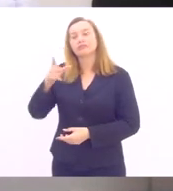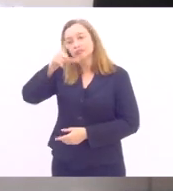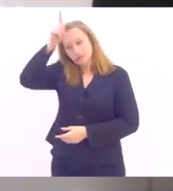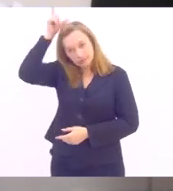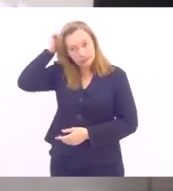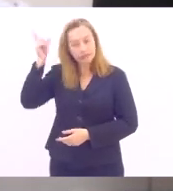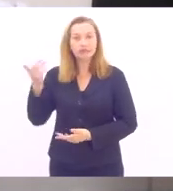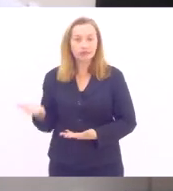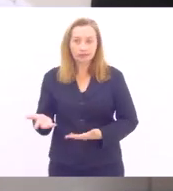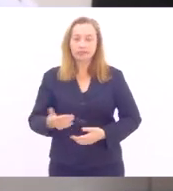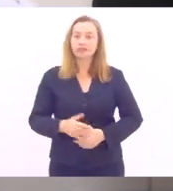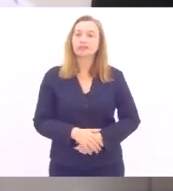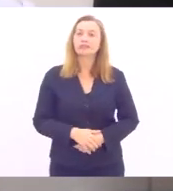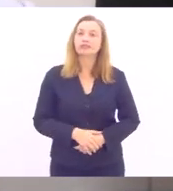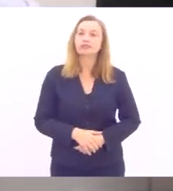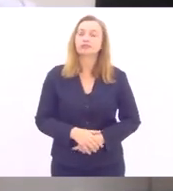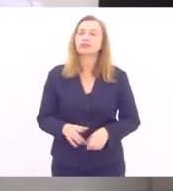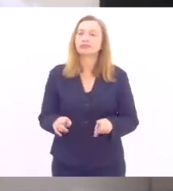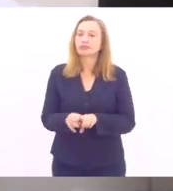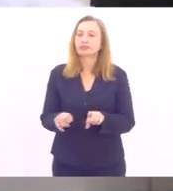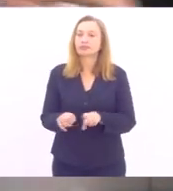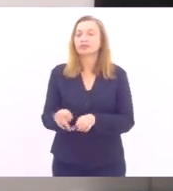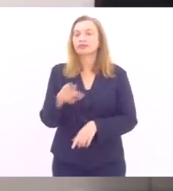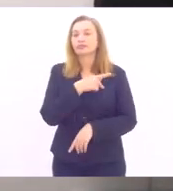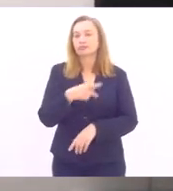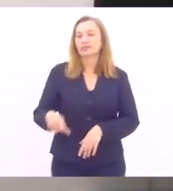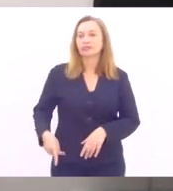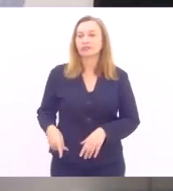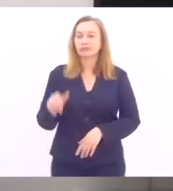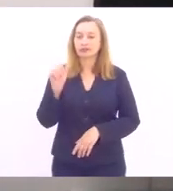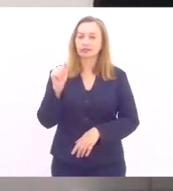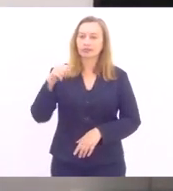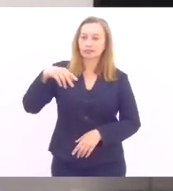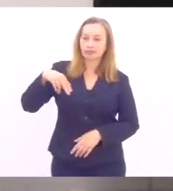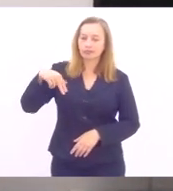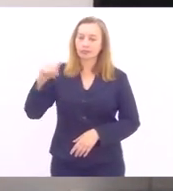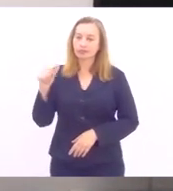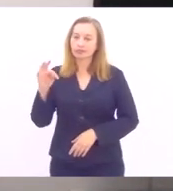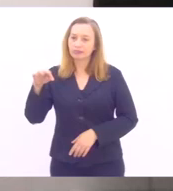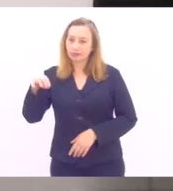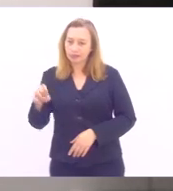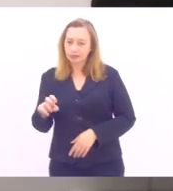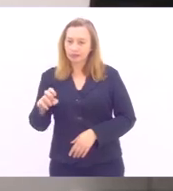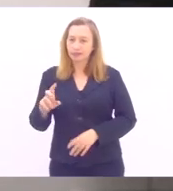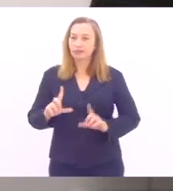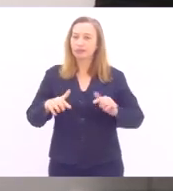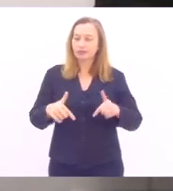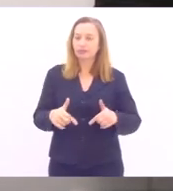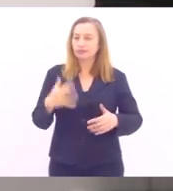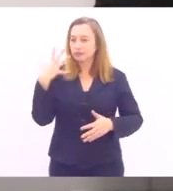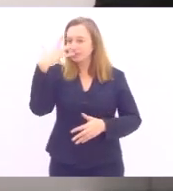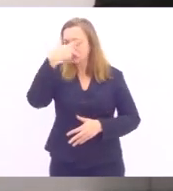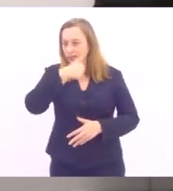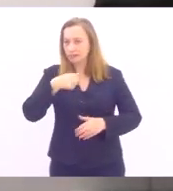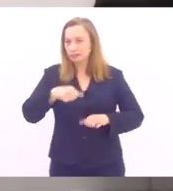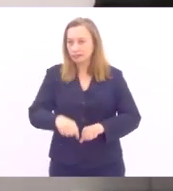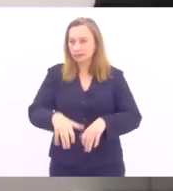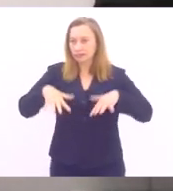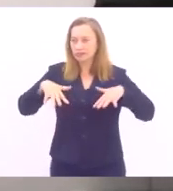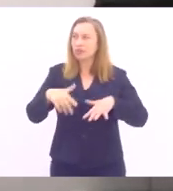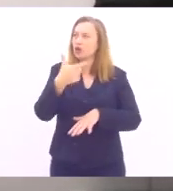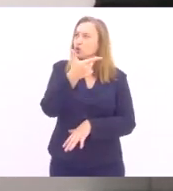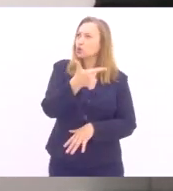Anatorg, mas é o senhor Luiz Cláudio, presidente da Anatorg. Nós organizamos um ato muito bonito no plenário da Assembleia, com cerca